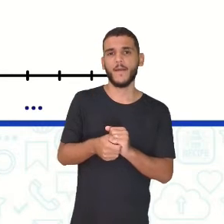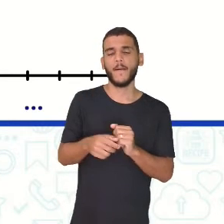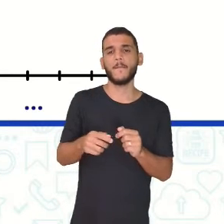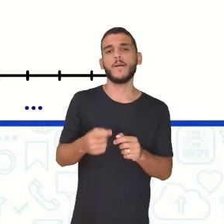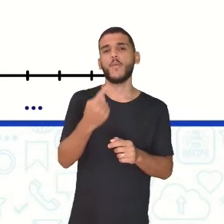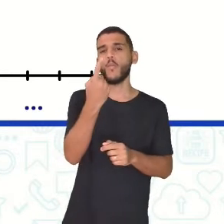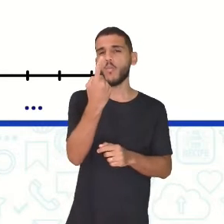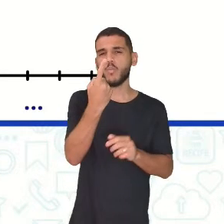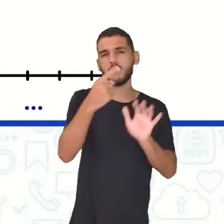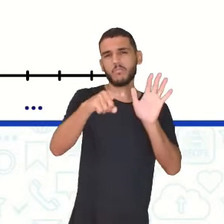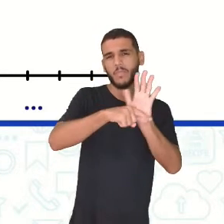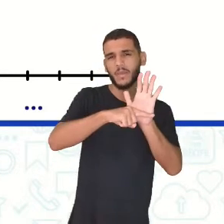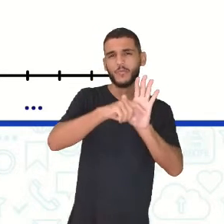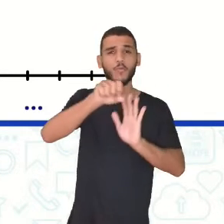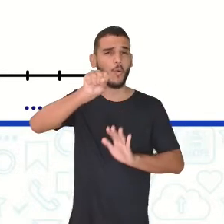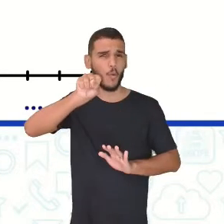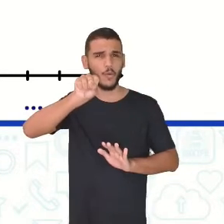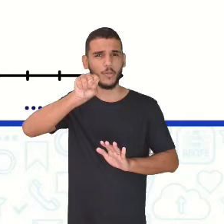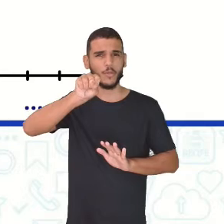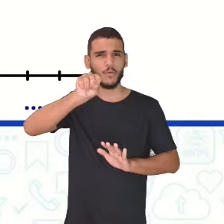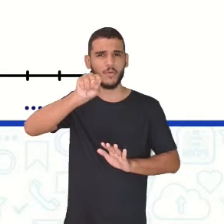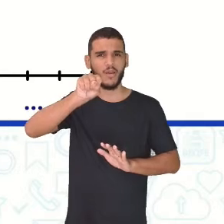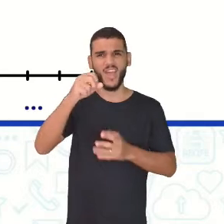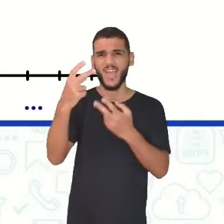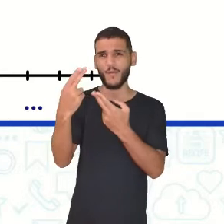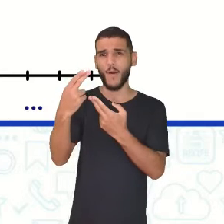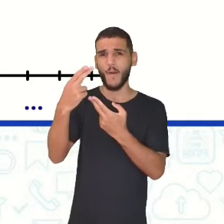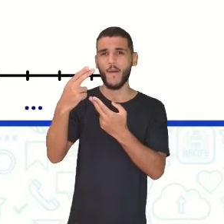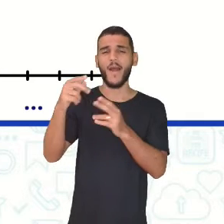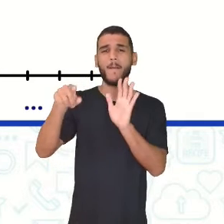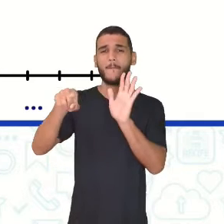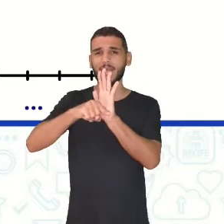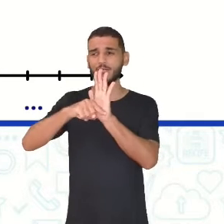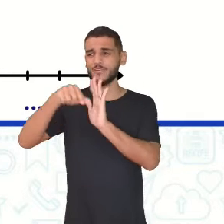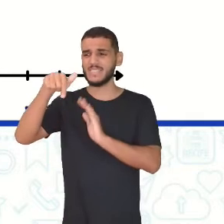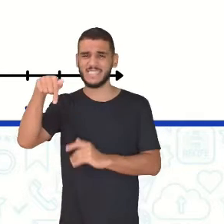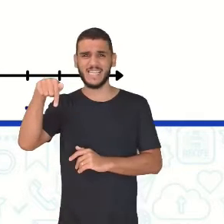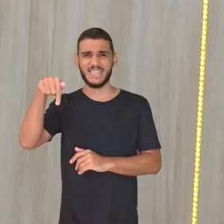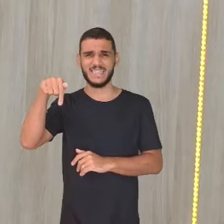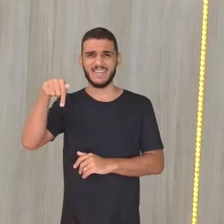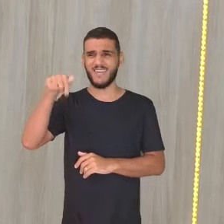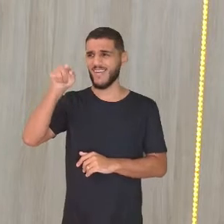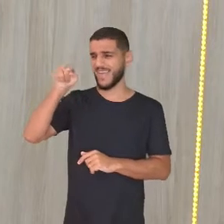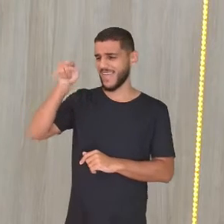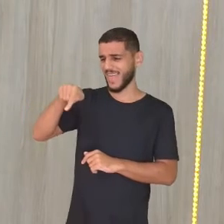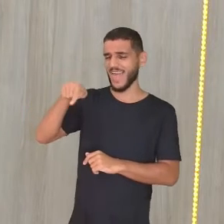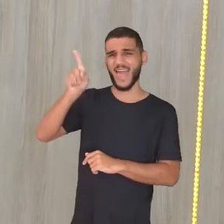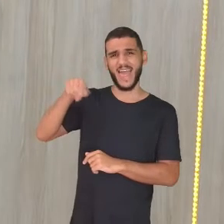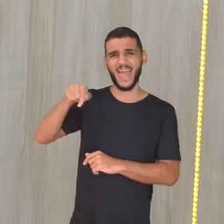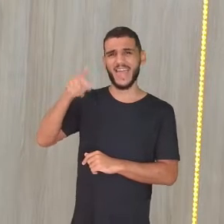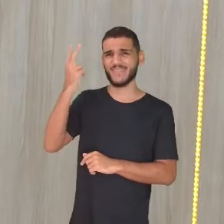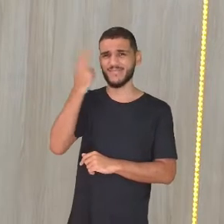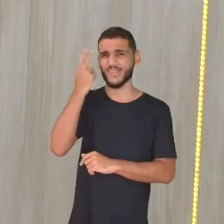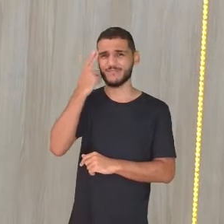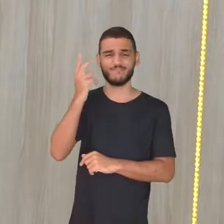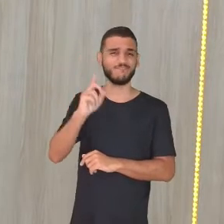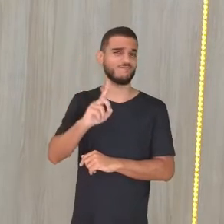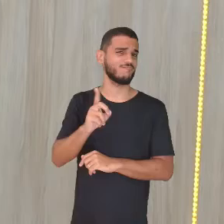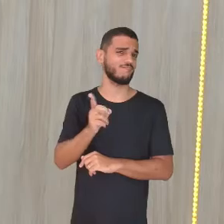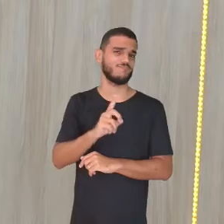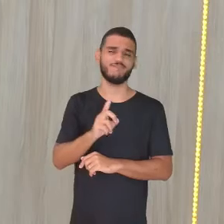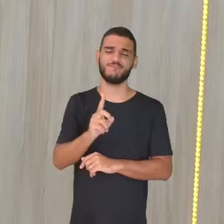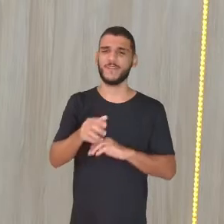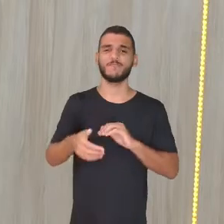essa necessidade, lembra que eu falei no começo da aula, a matemática ela foi criada para resolver problemas. Então, foi com